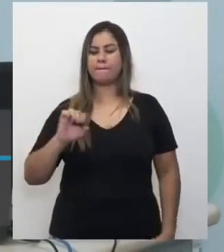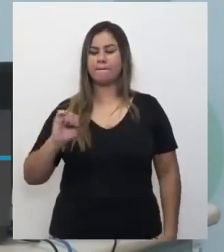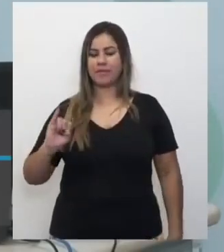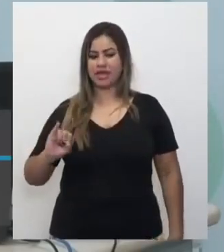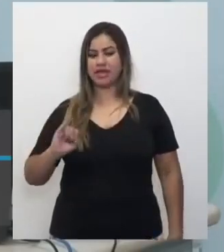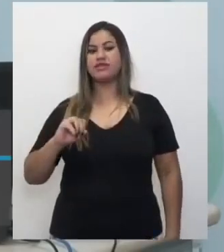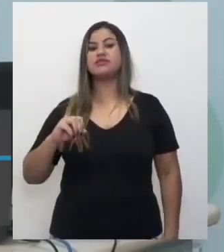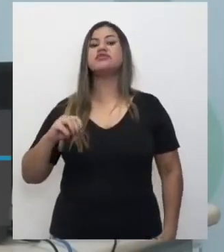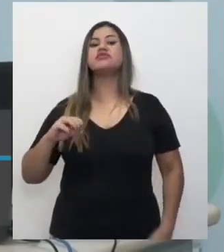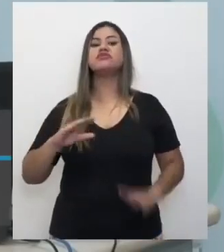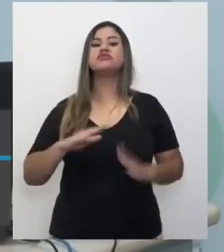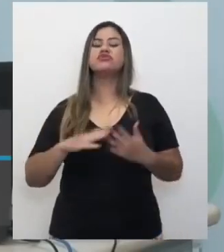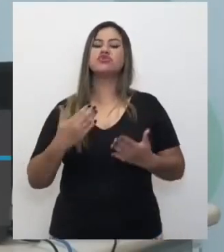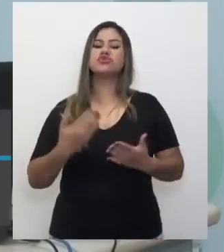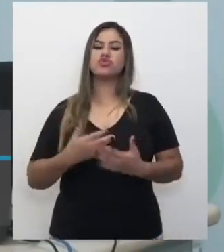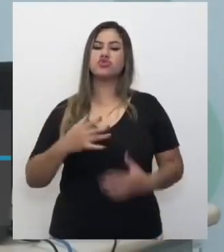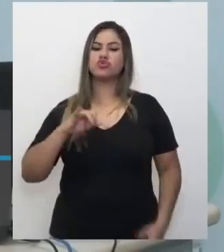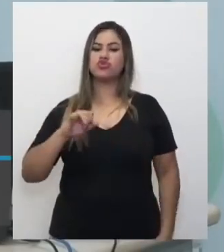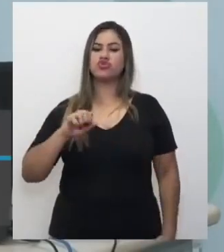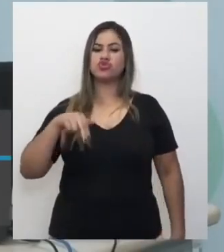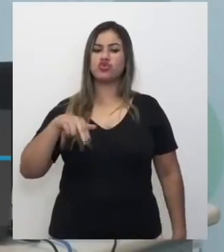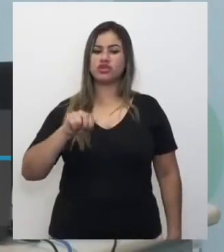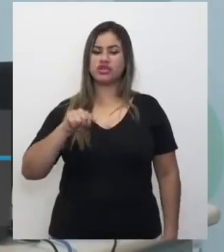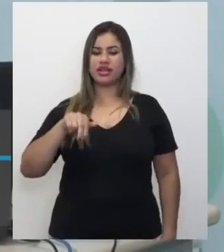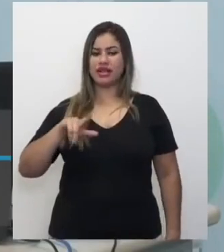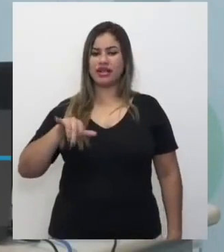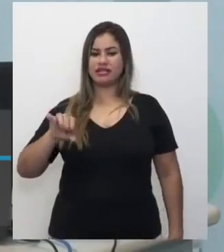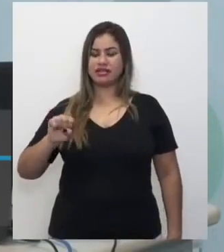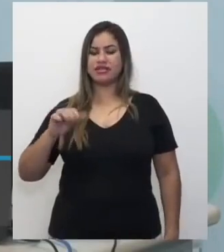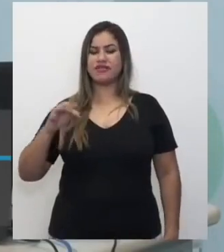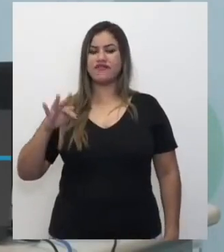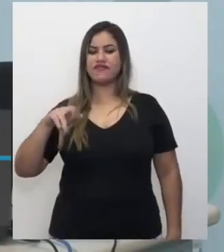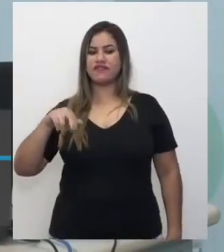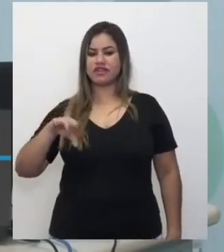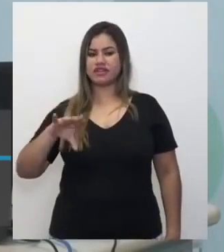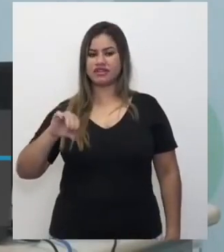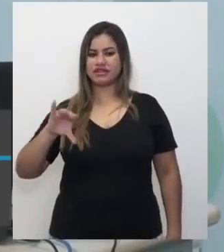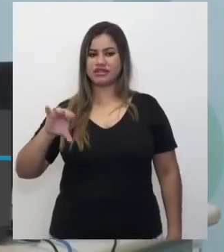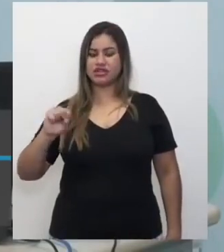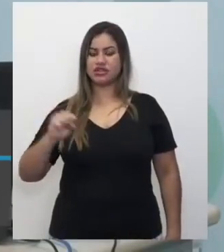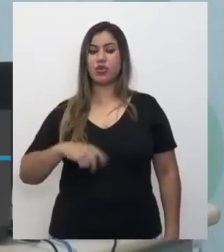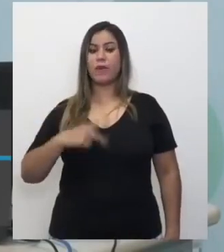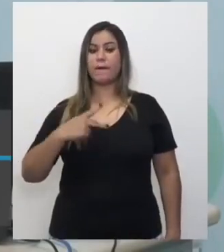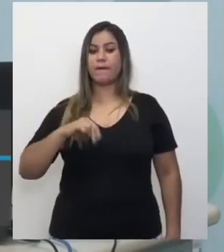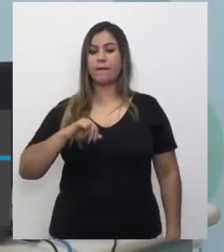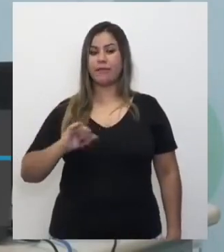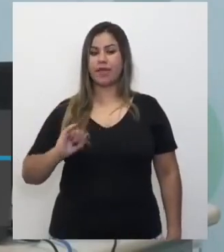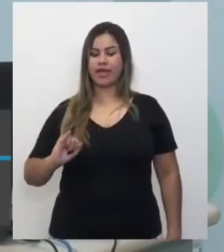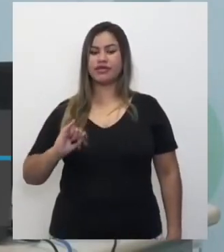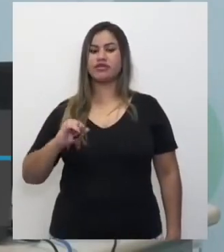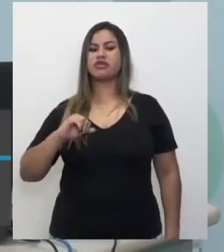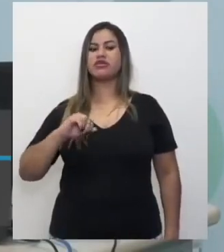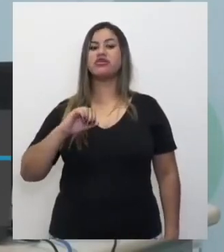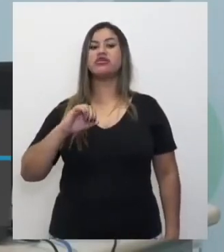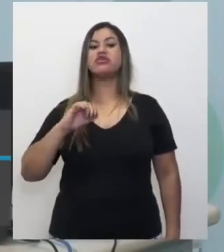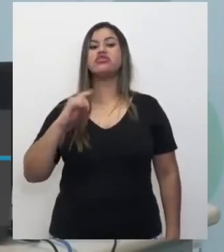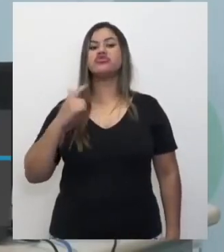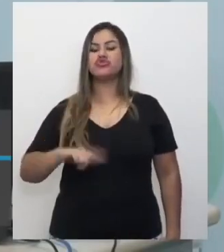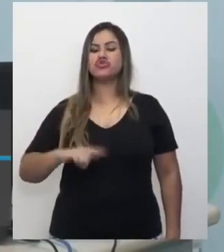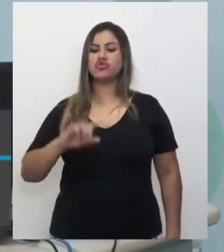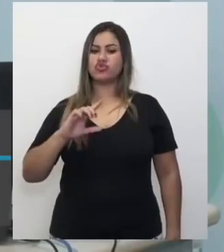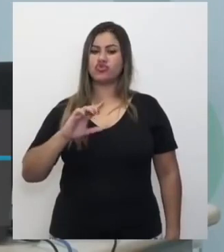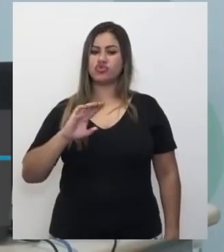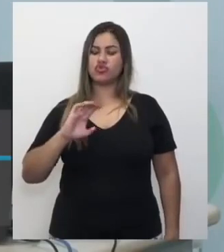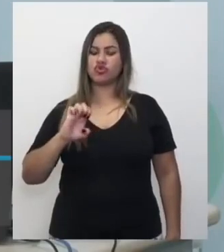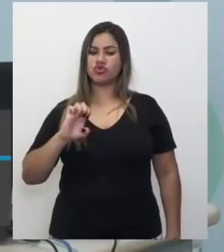de Camargo, da escola Jornalista Francisco Mesquita, da PEI 9 de Julho, da escola Jorge Duprá e